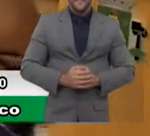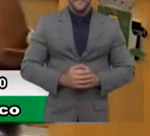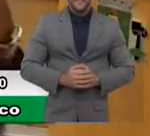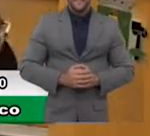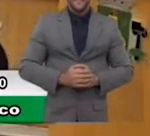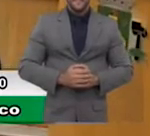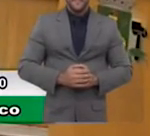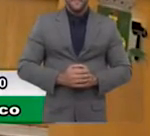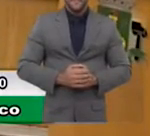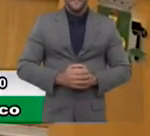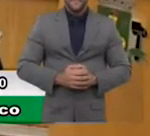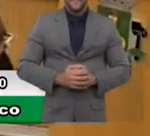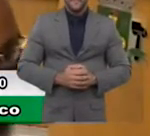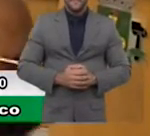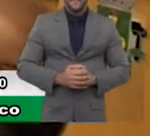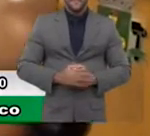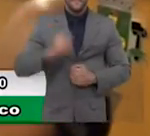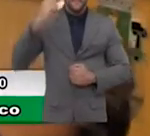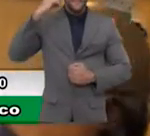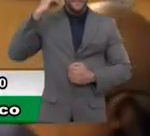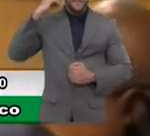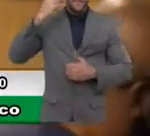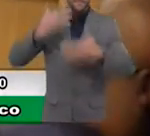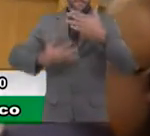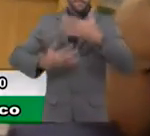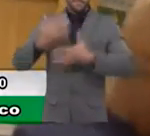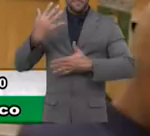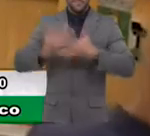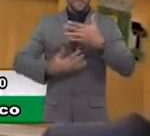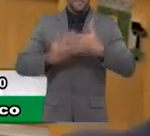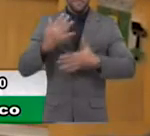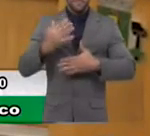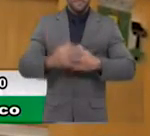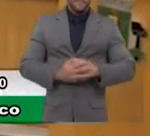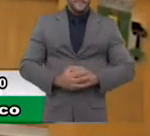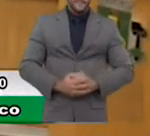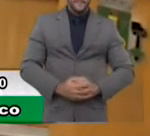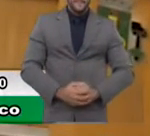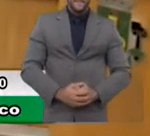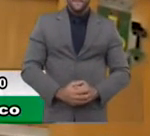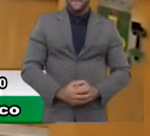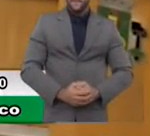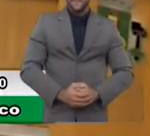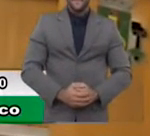Deus abençoe a todos, nosso respeito, nosso carinho, e Deus abençoe.